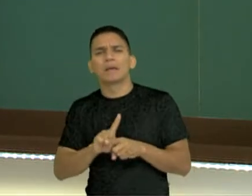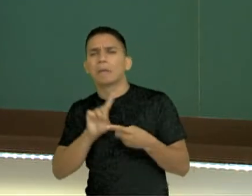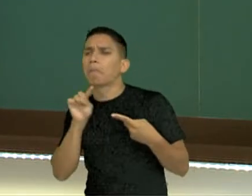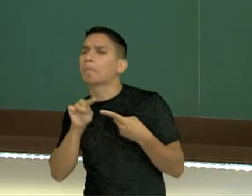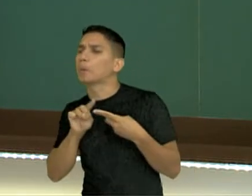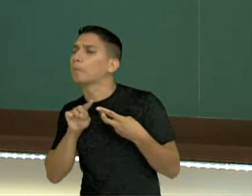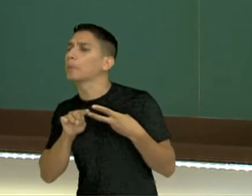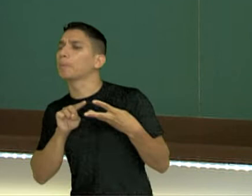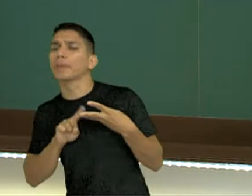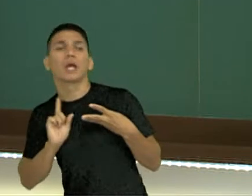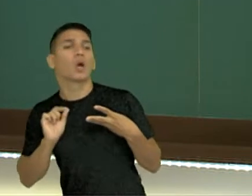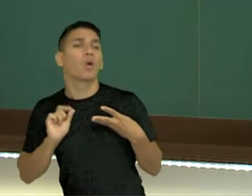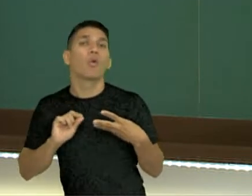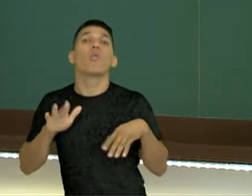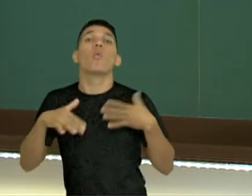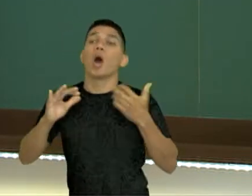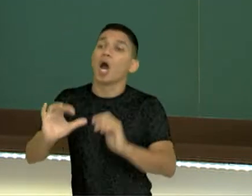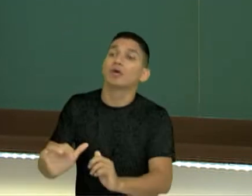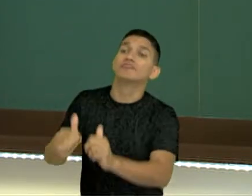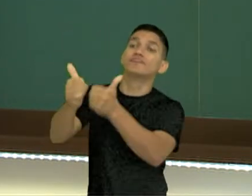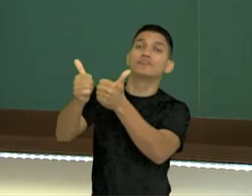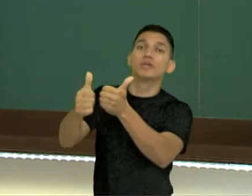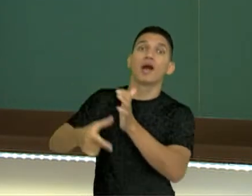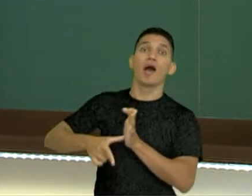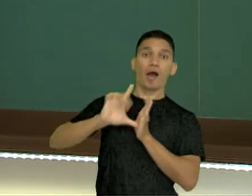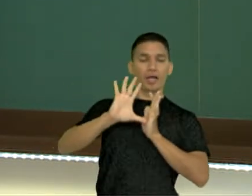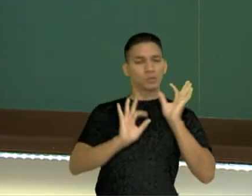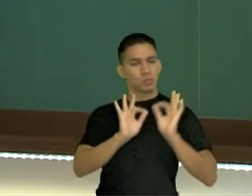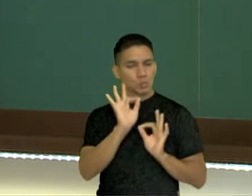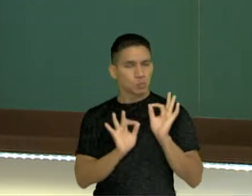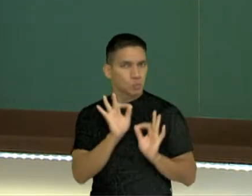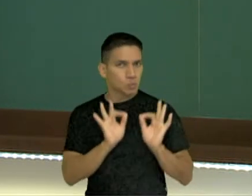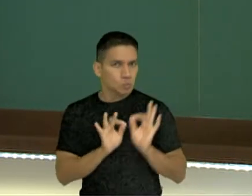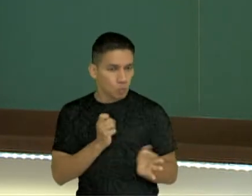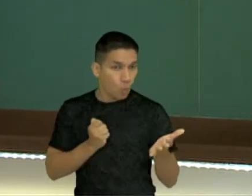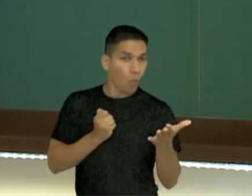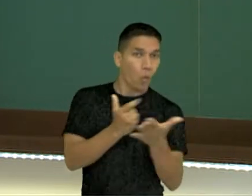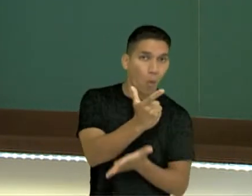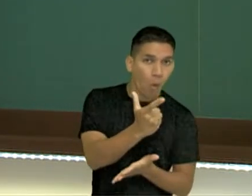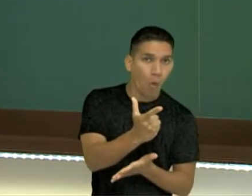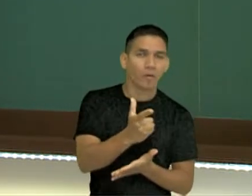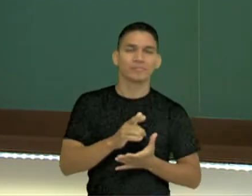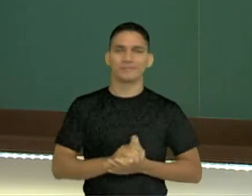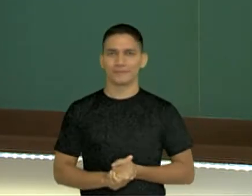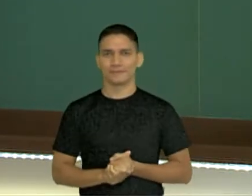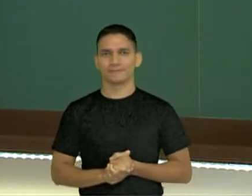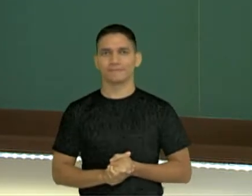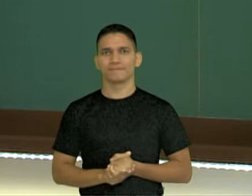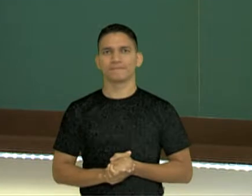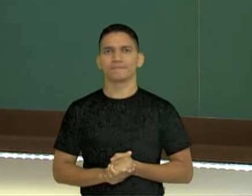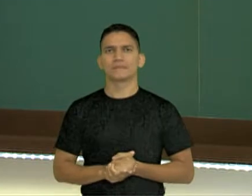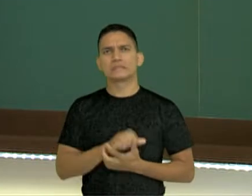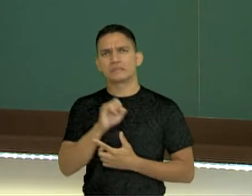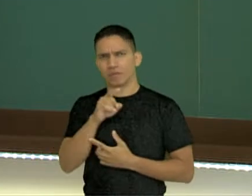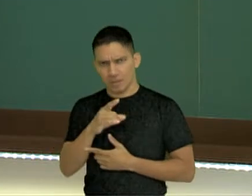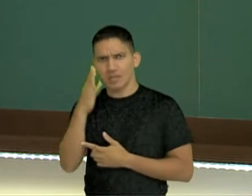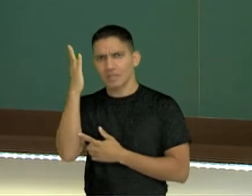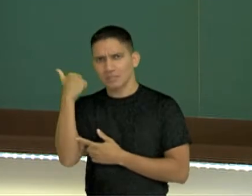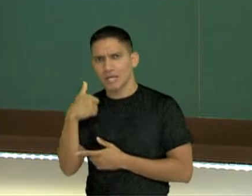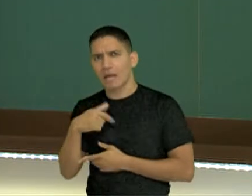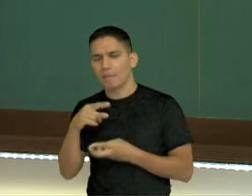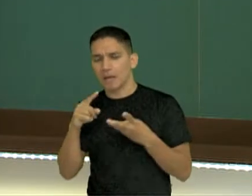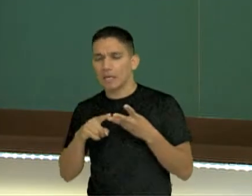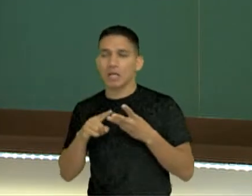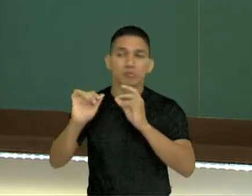vantagens de você se planejar comprar um bem de consumo. Se você tem ideia dessas vantagens, vai